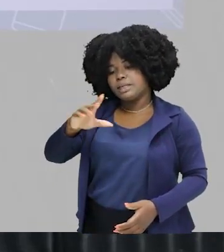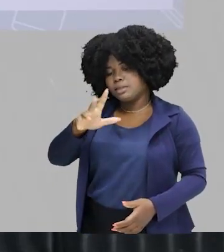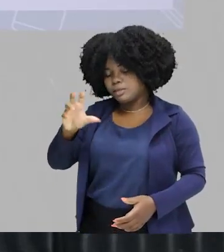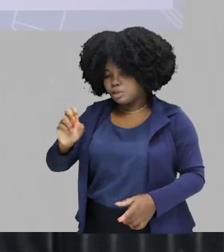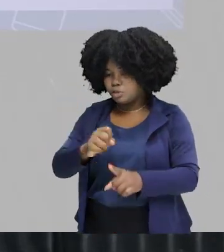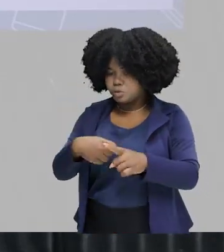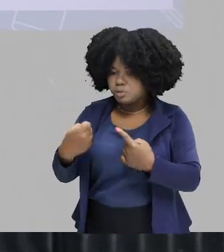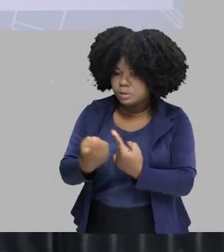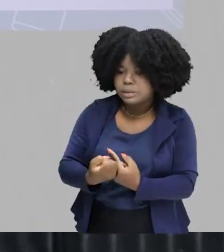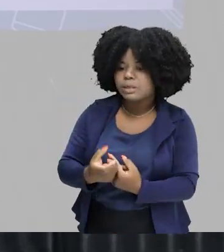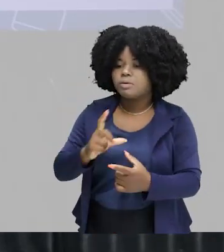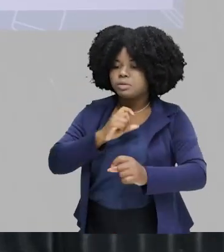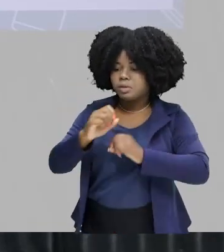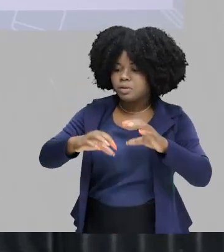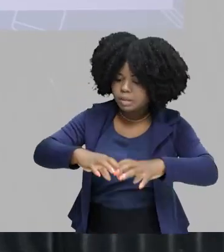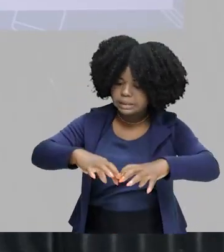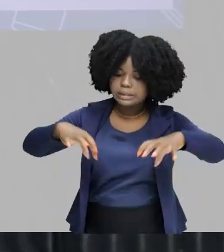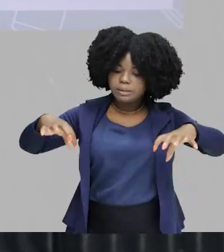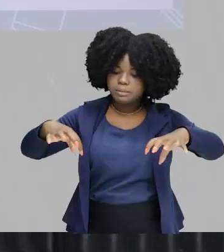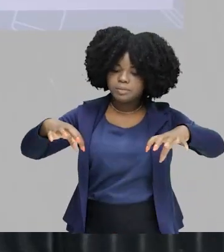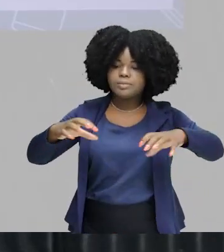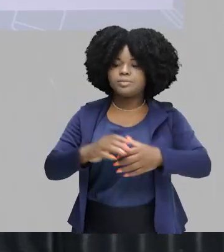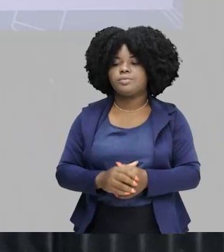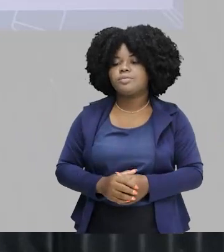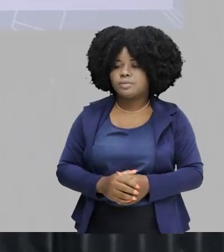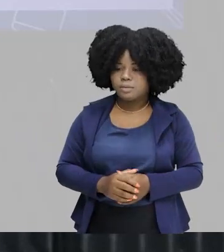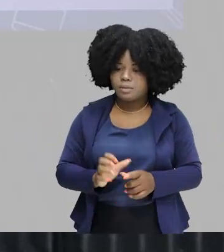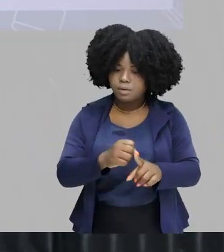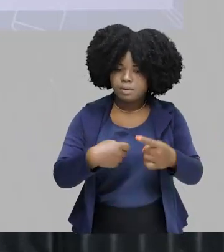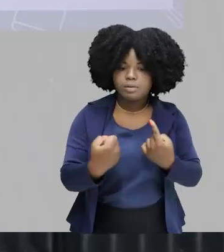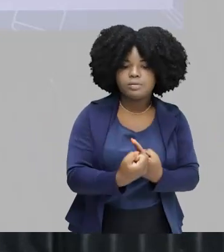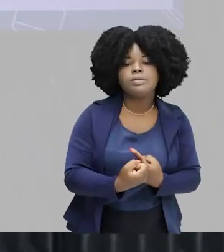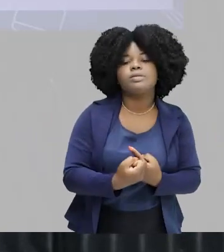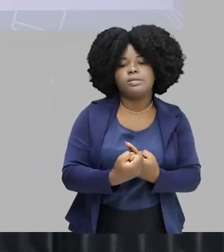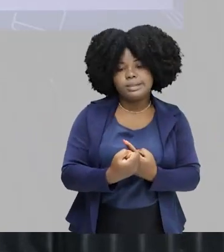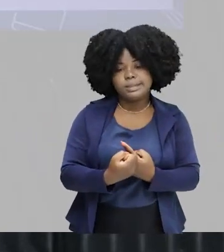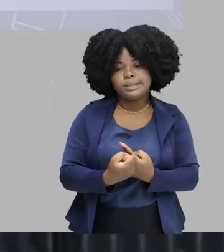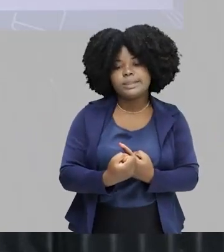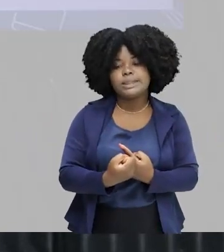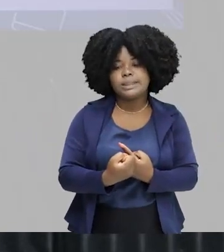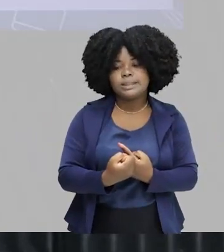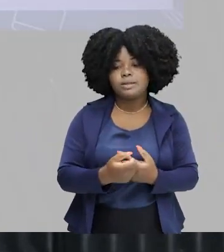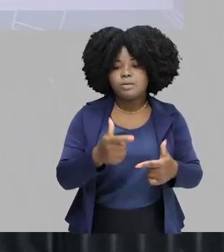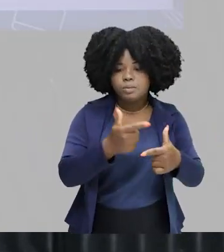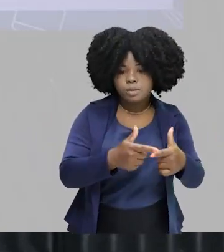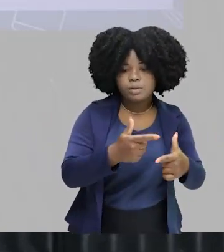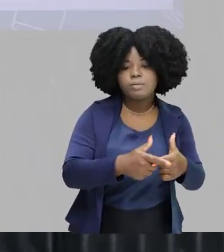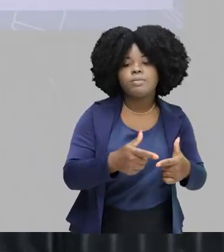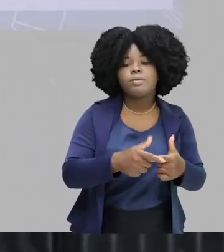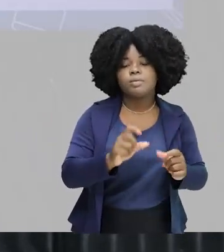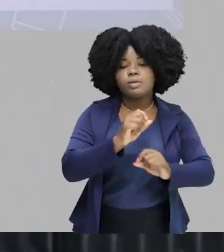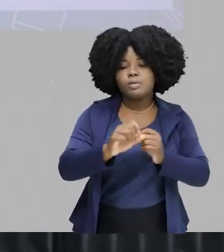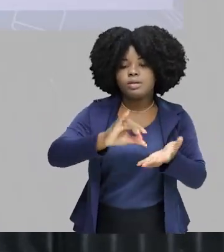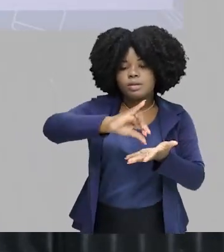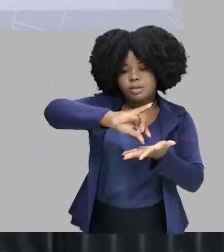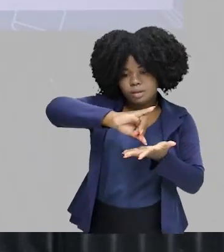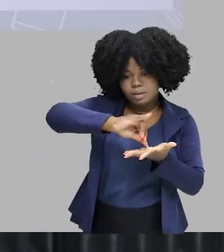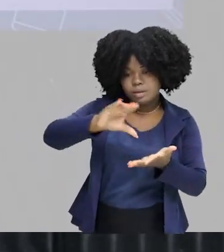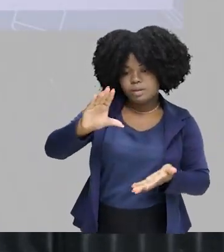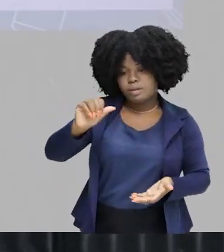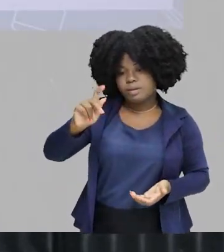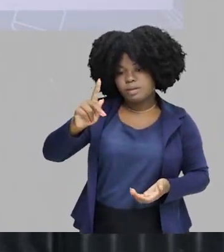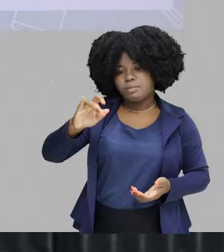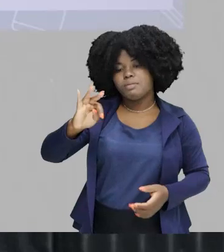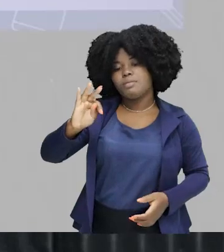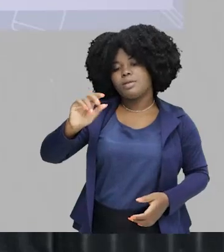da sociedade em camadas, em classes, é uma consequência do capitalismo e da intensa divisão social do trabalho